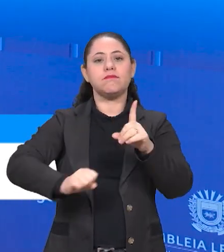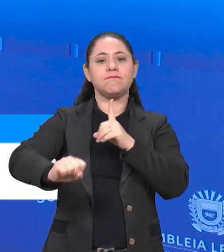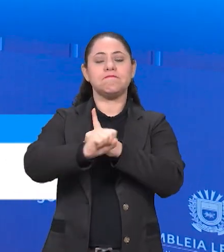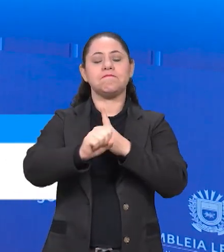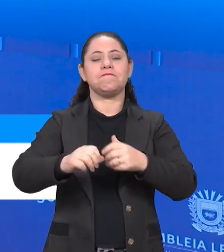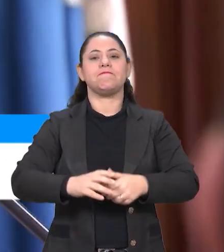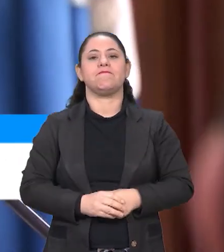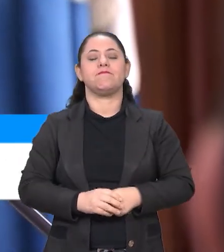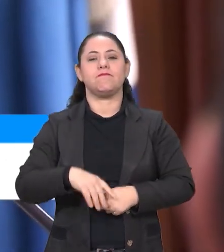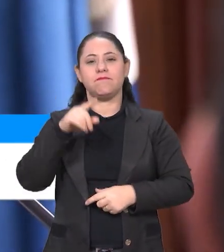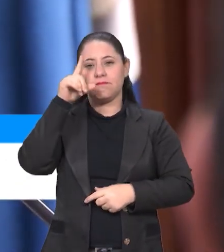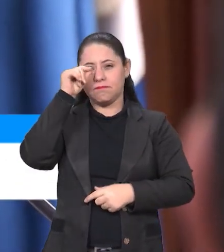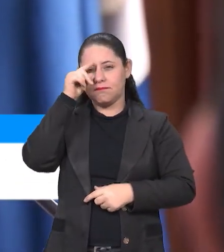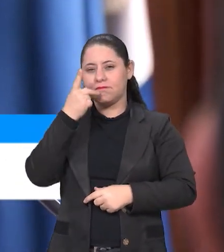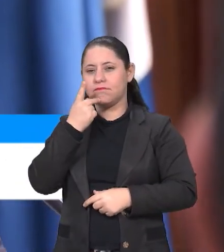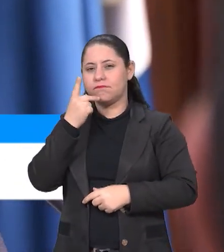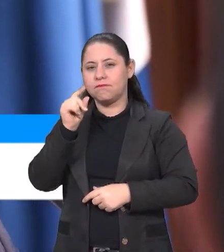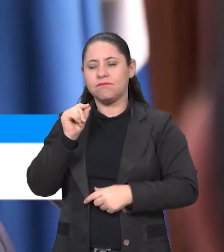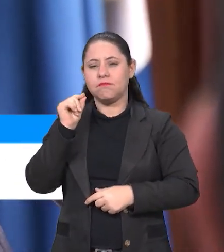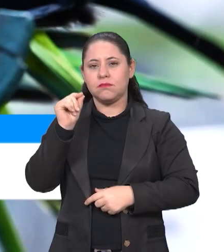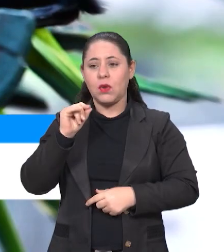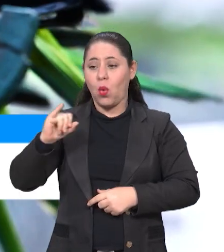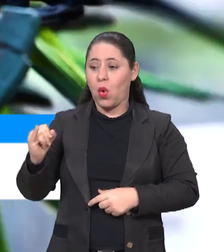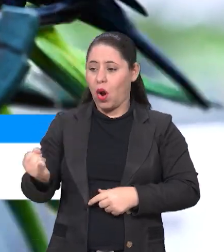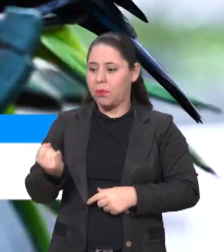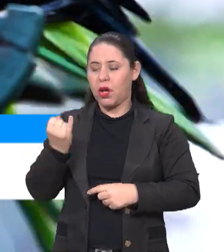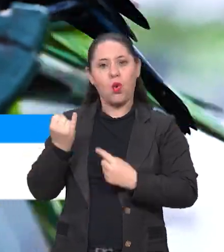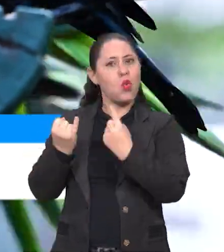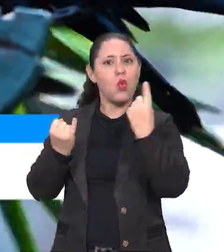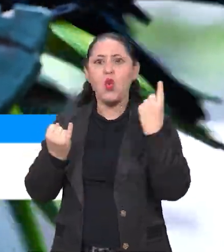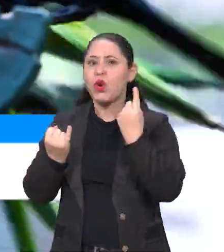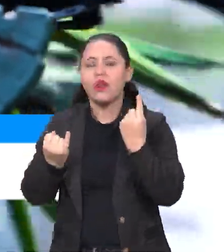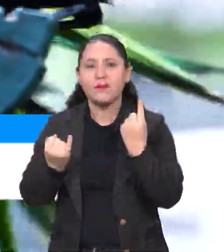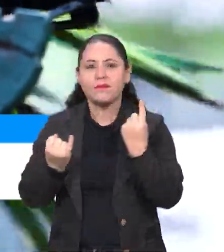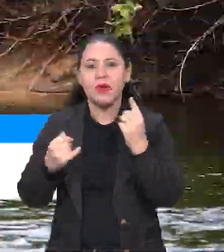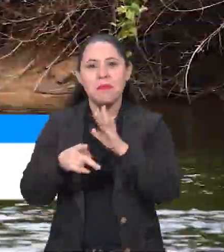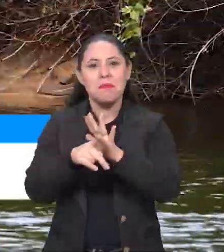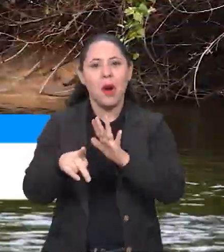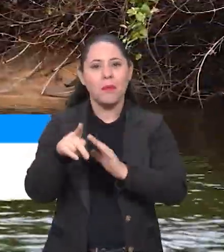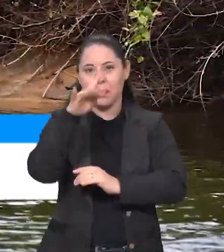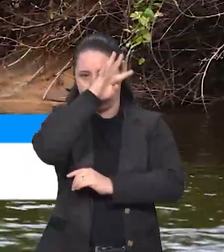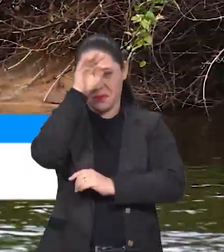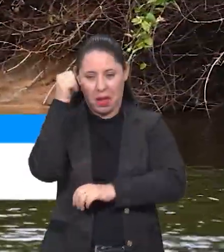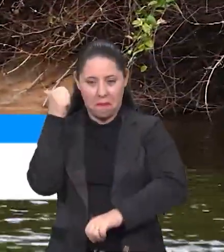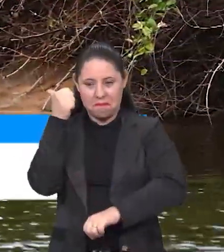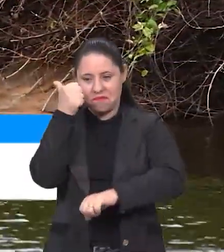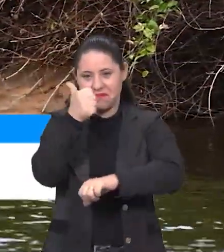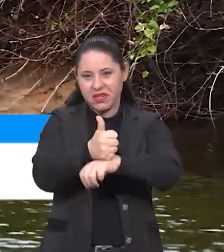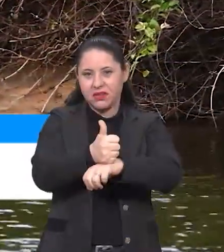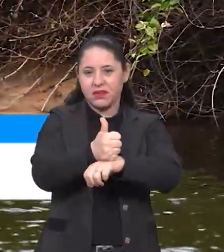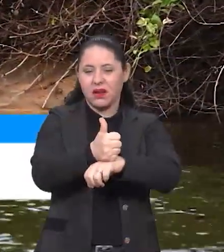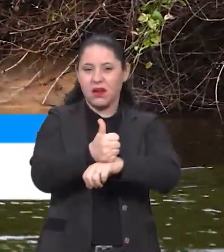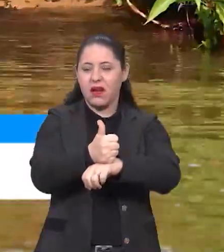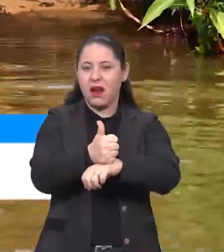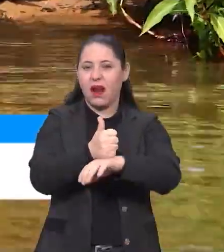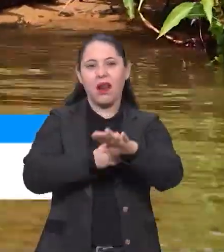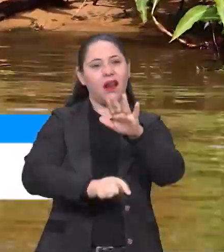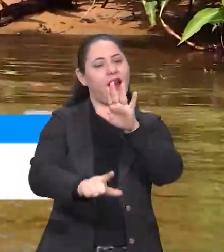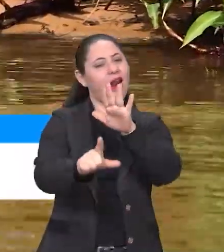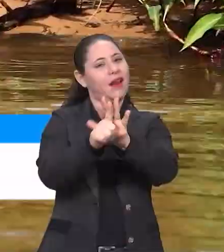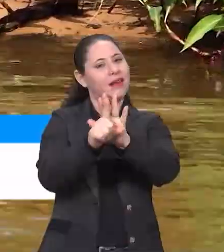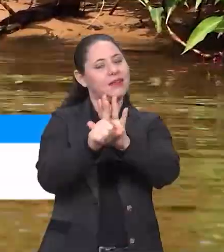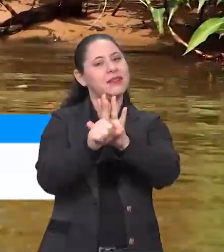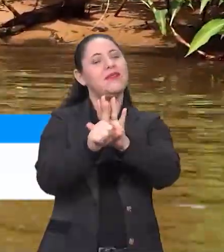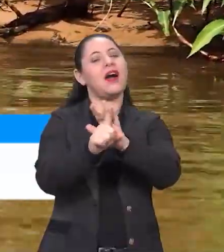participação da sociedade. Gerson Claro disse que essa é uma oportunidade única do Mato Grosso do Sul ser protagonista por meio